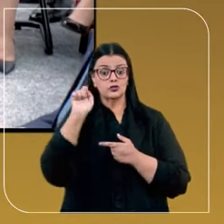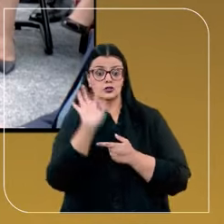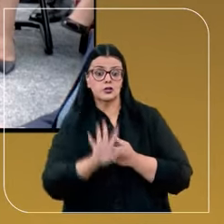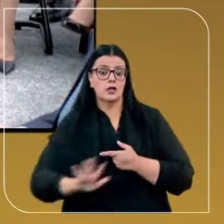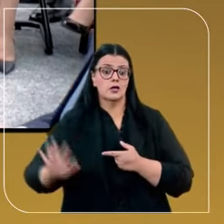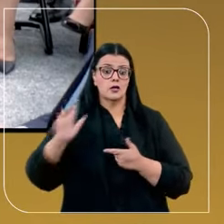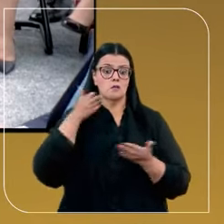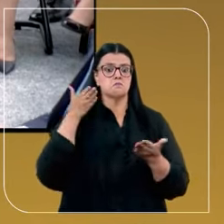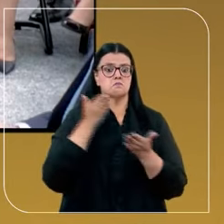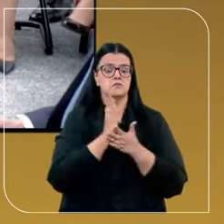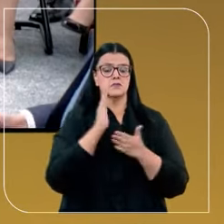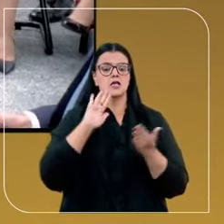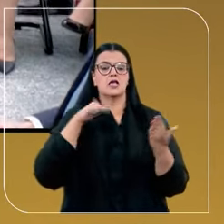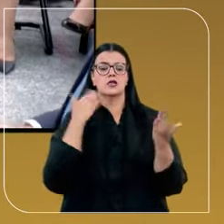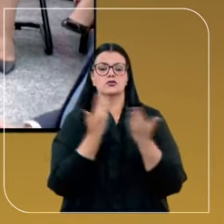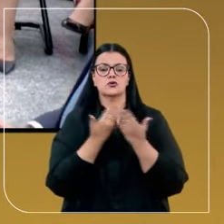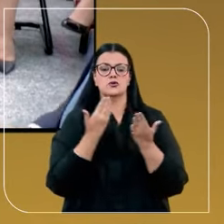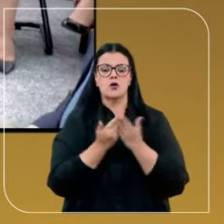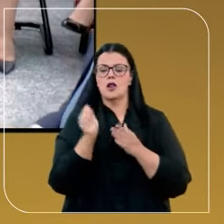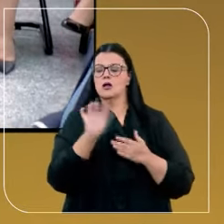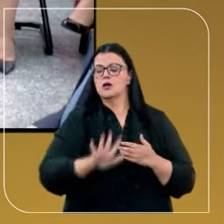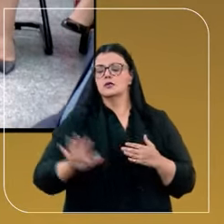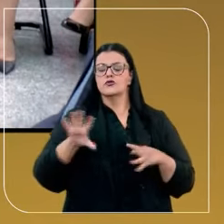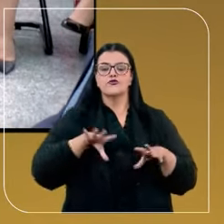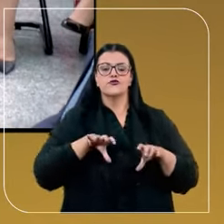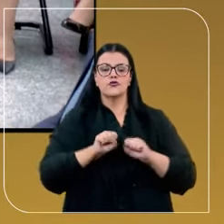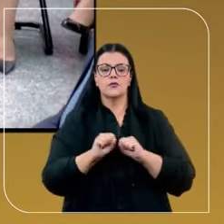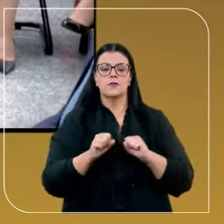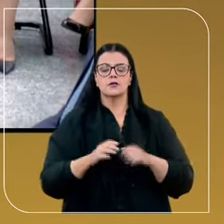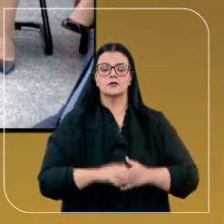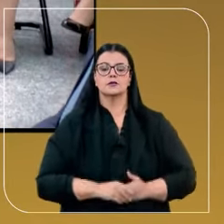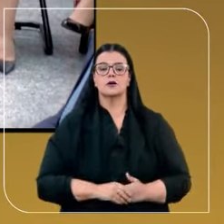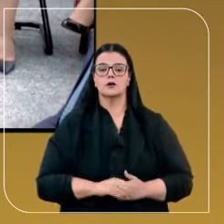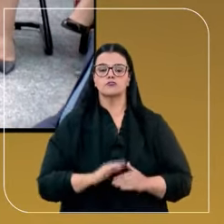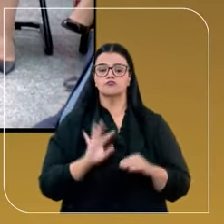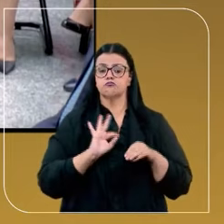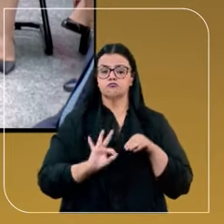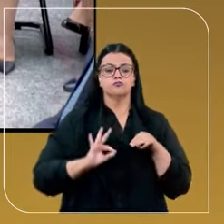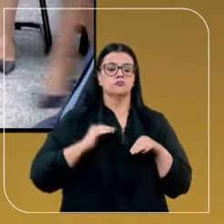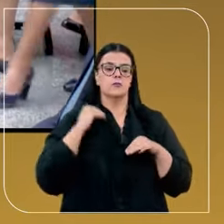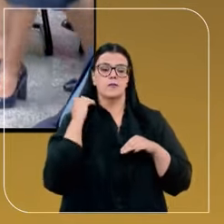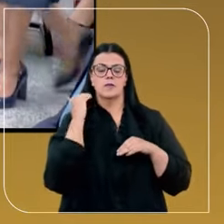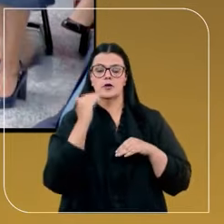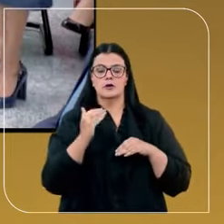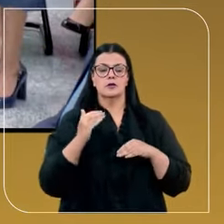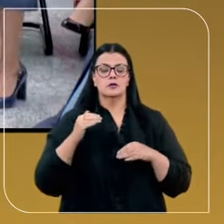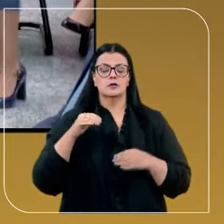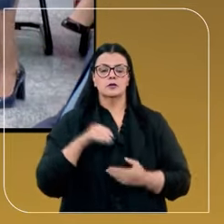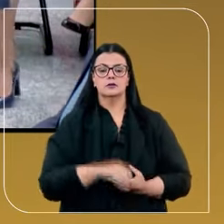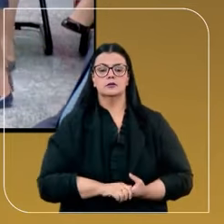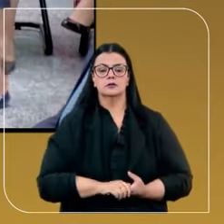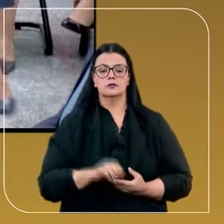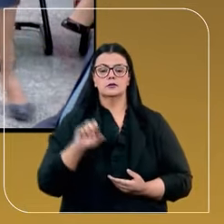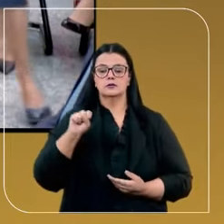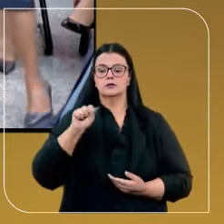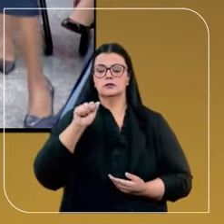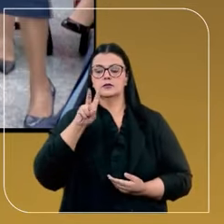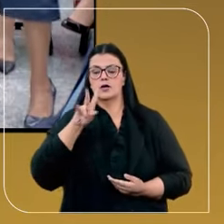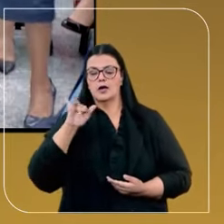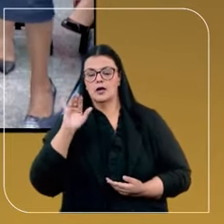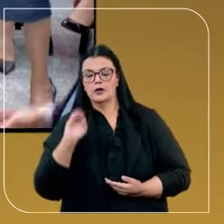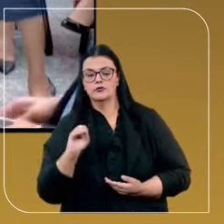da Escola Nacional de Formação e Aperfeiçoamento de Magistrado, ministro Sal